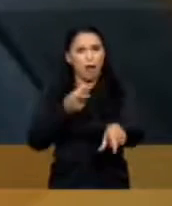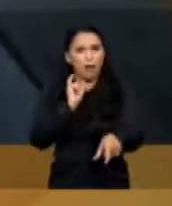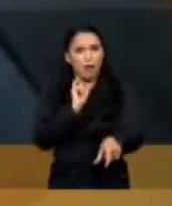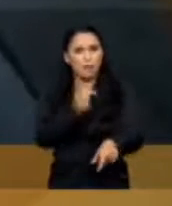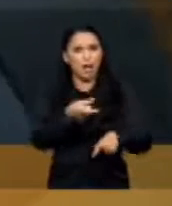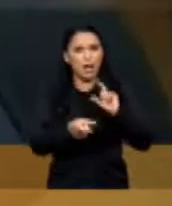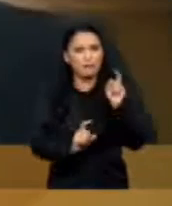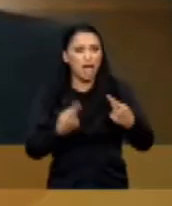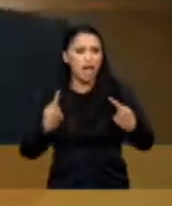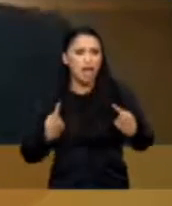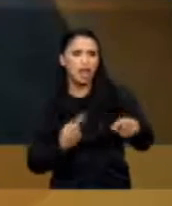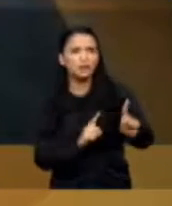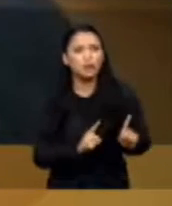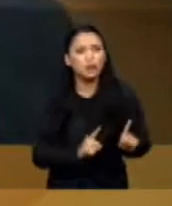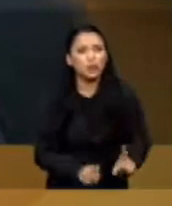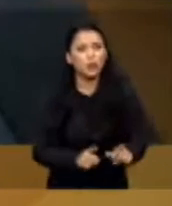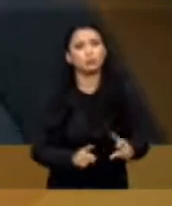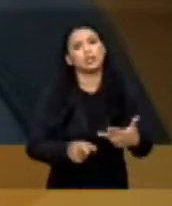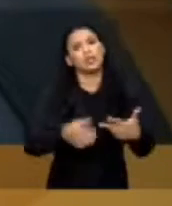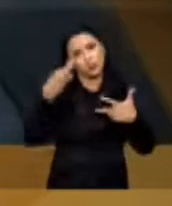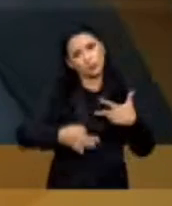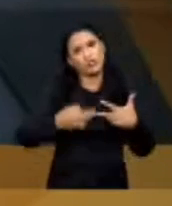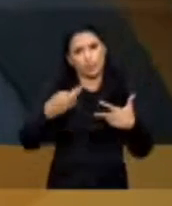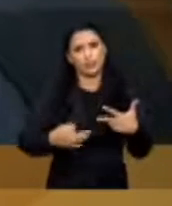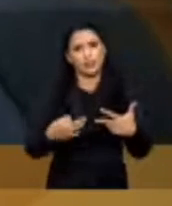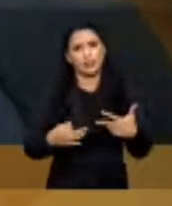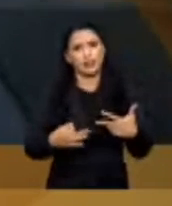de intimidar o Poder Judiciário,